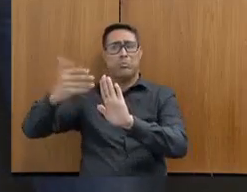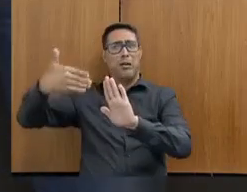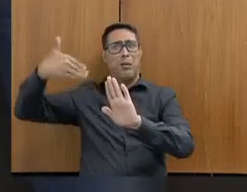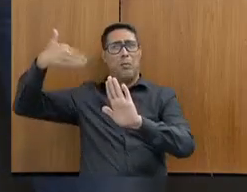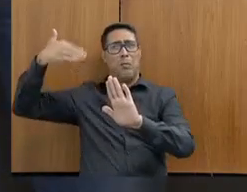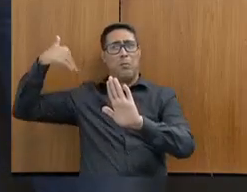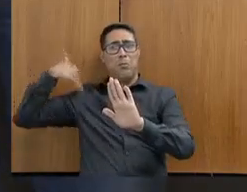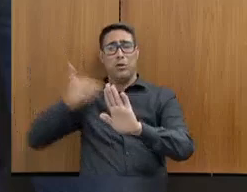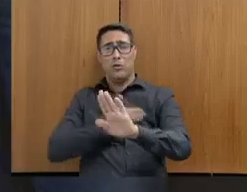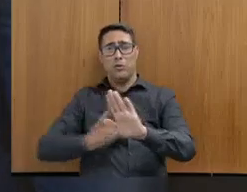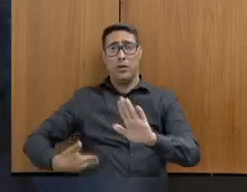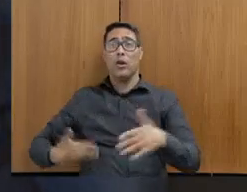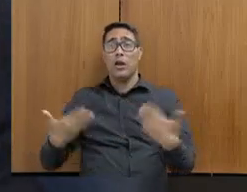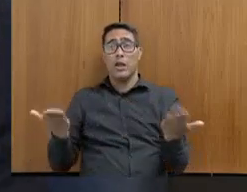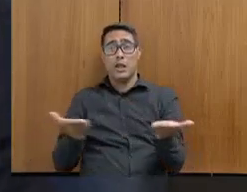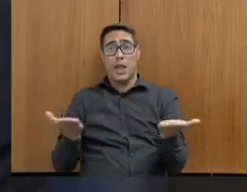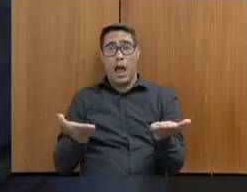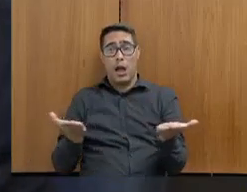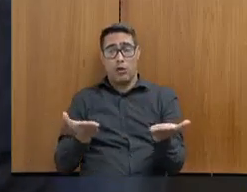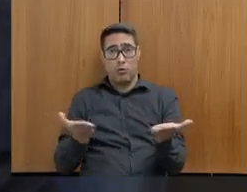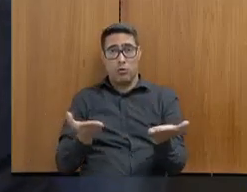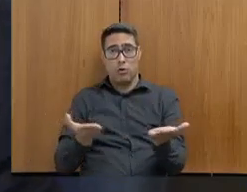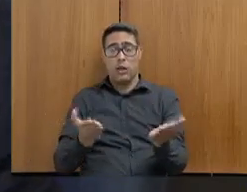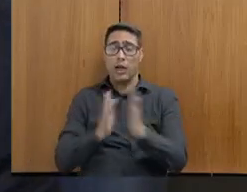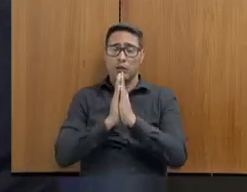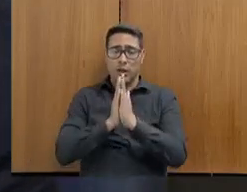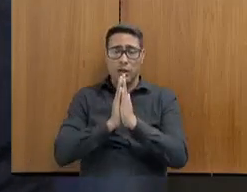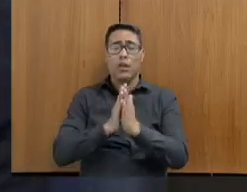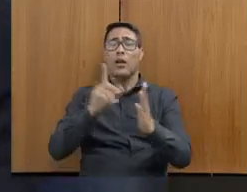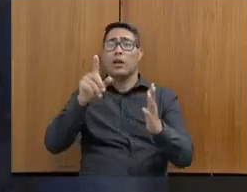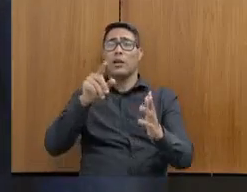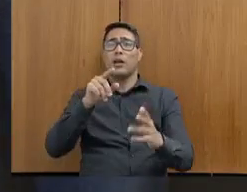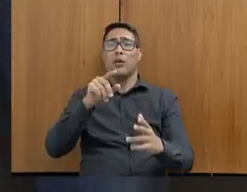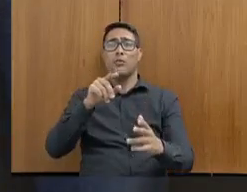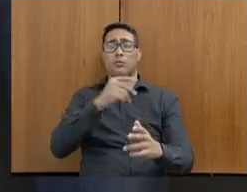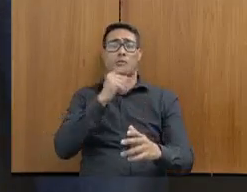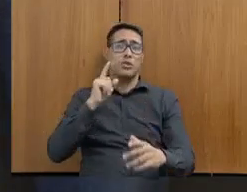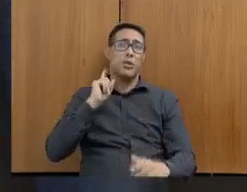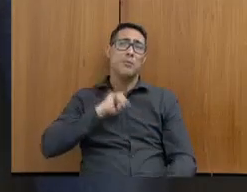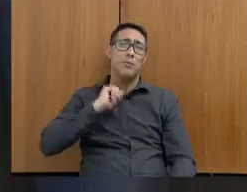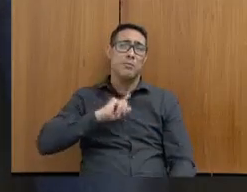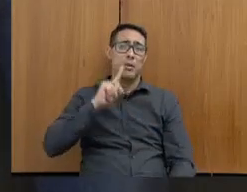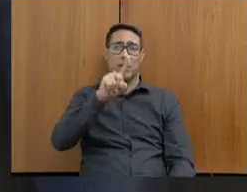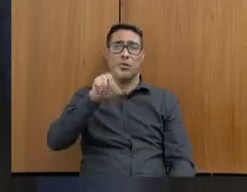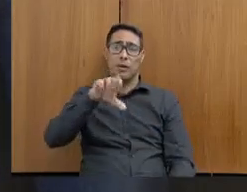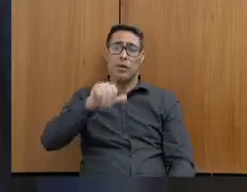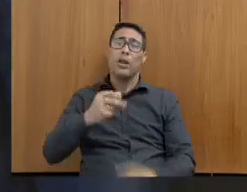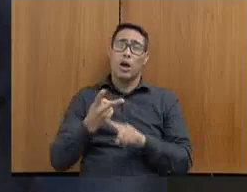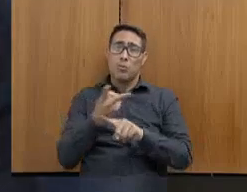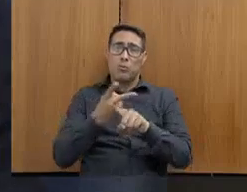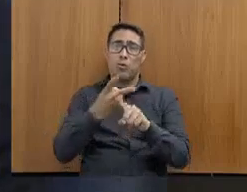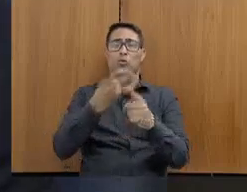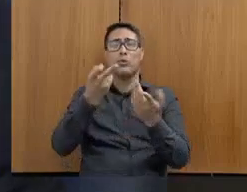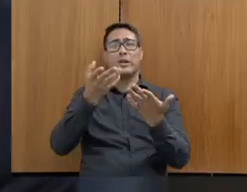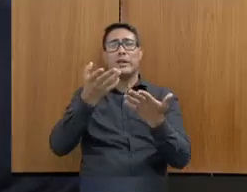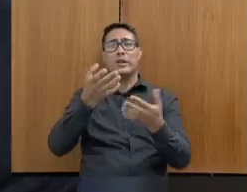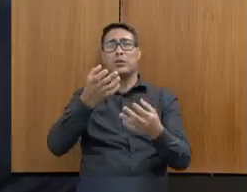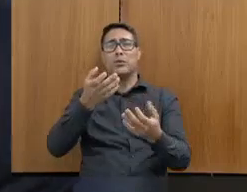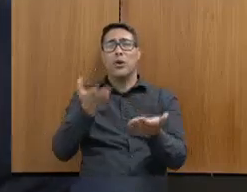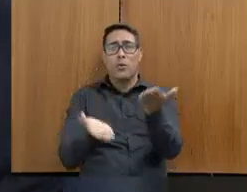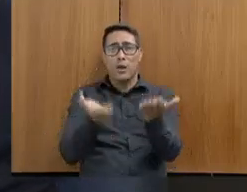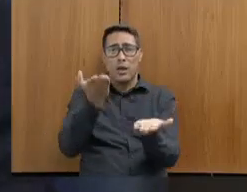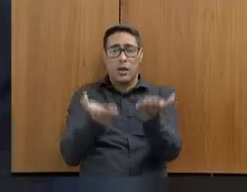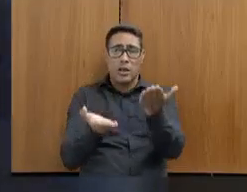graças a gestão do atual Governo do Estado de Minas Gerais que está buscando o reequilíbrio fiscal financeiro do Estado